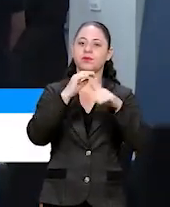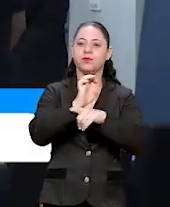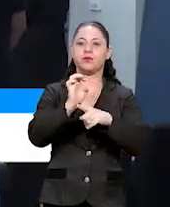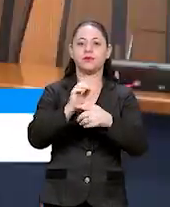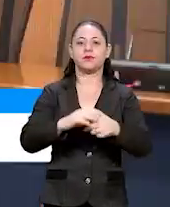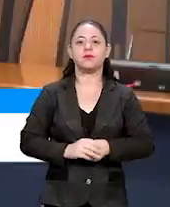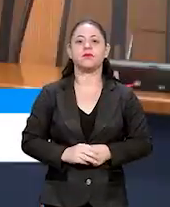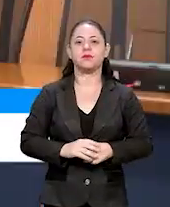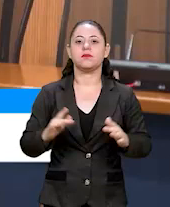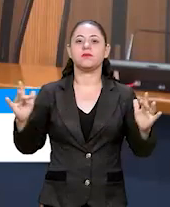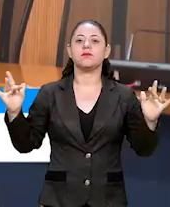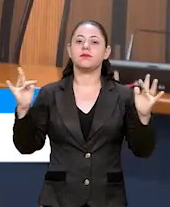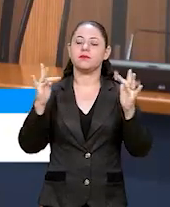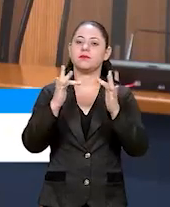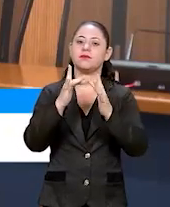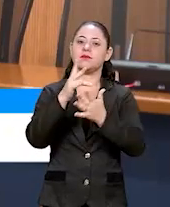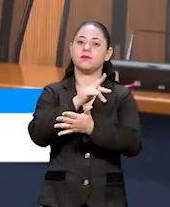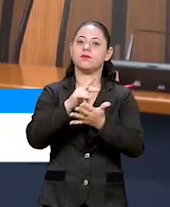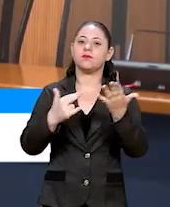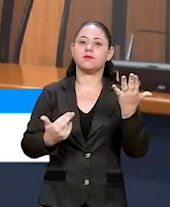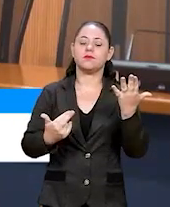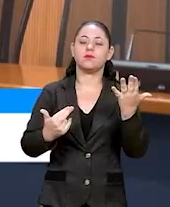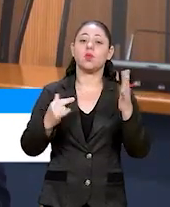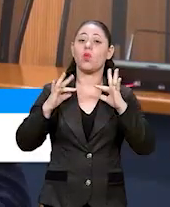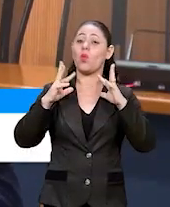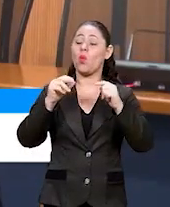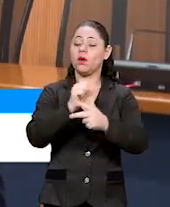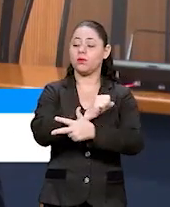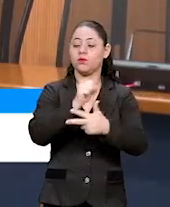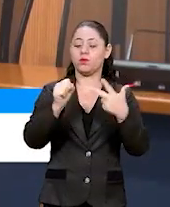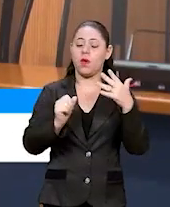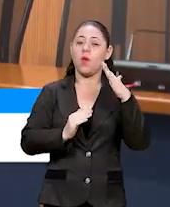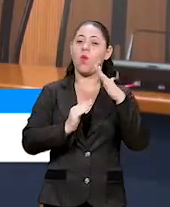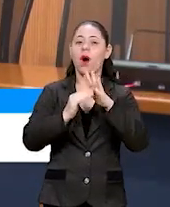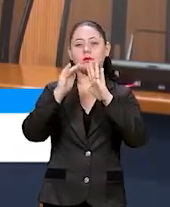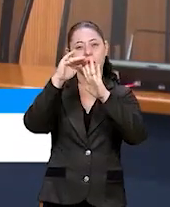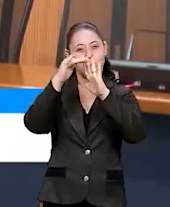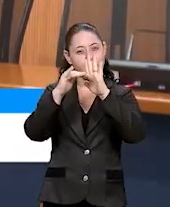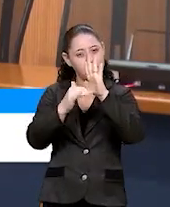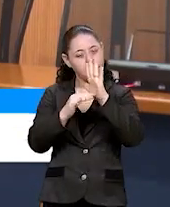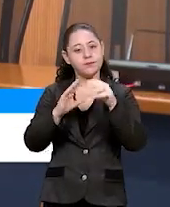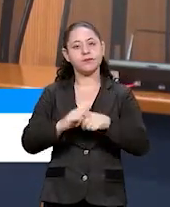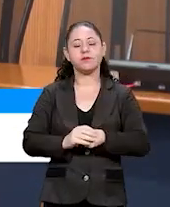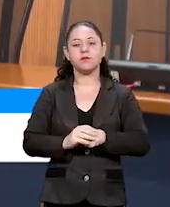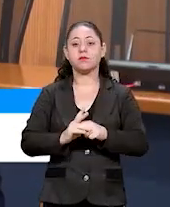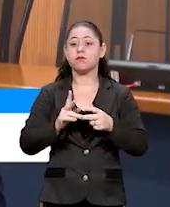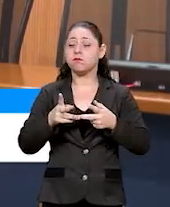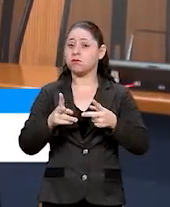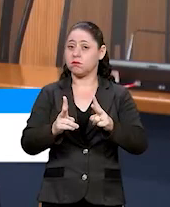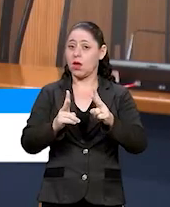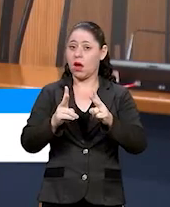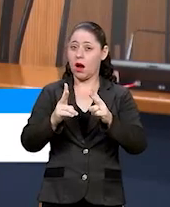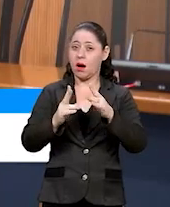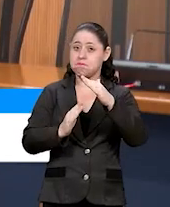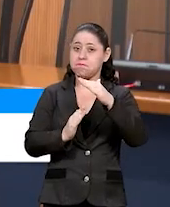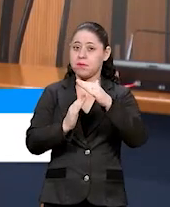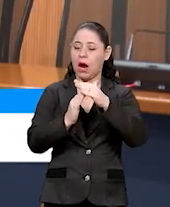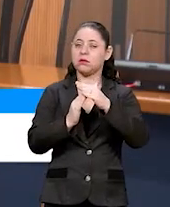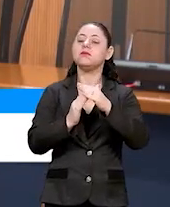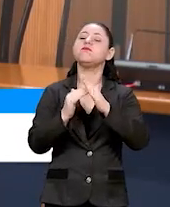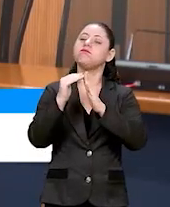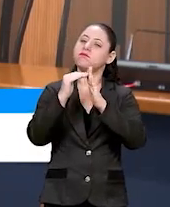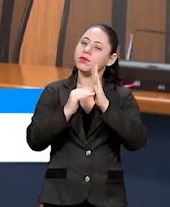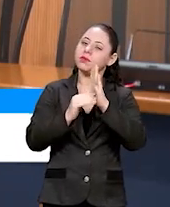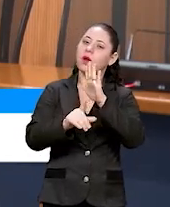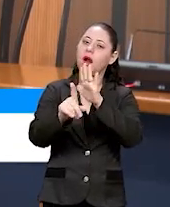Estado de acordo com os relatórios apresentados todos os poderes cumpriram os parâmetros Leais e permaneceram dentro dos limites